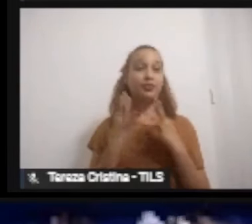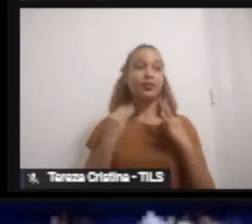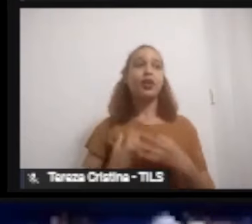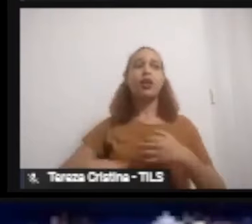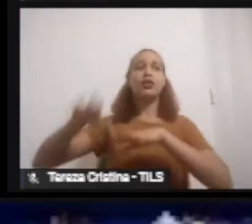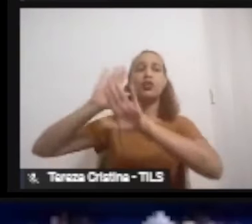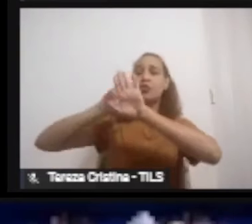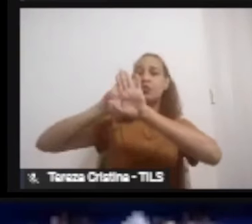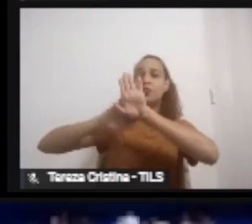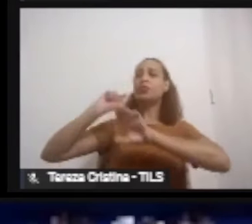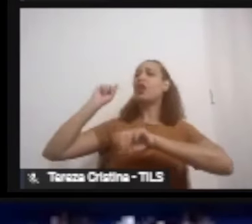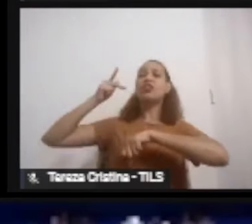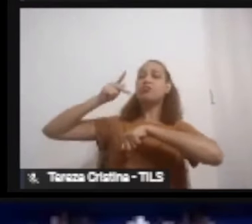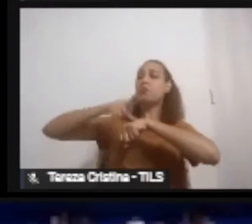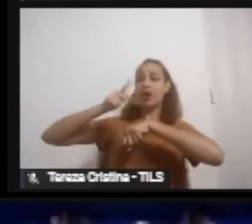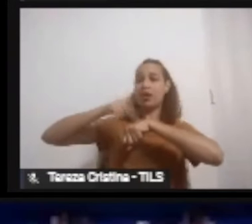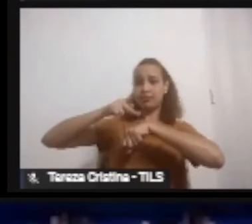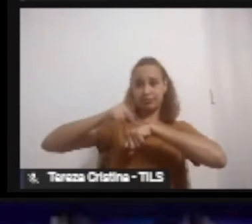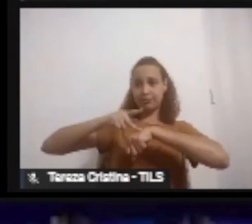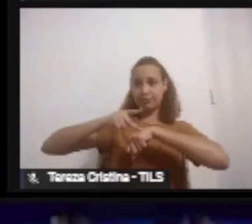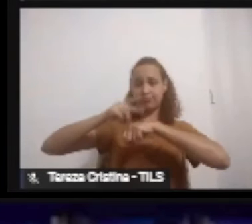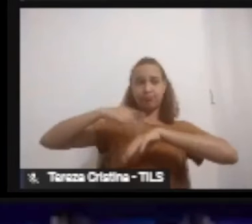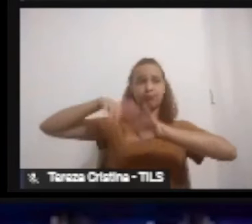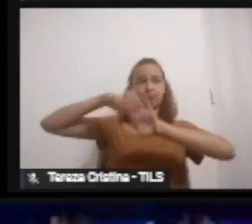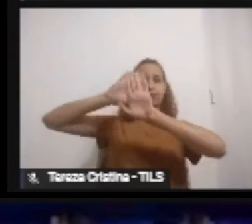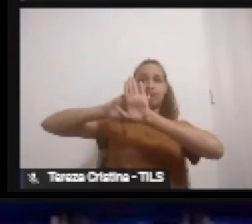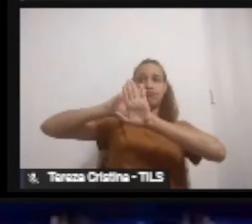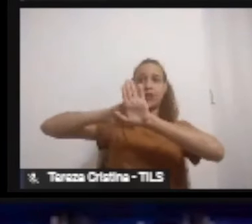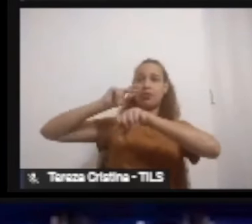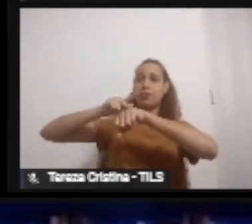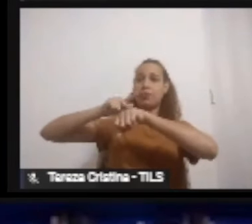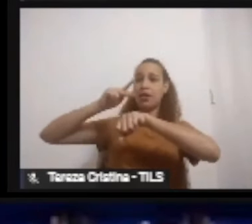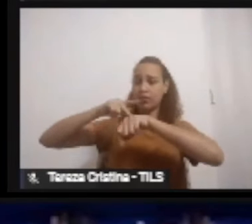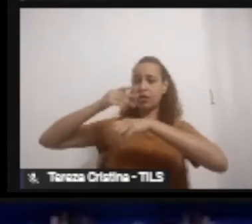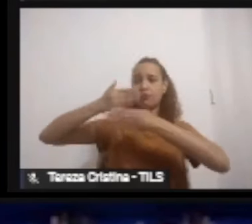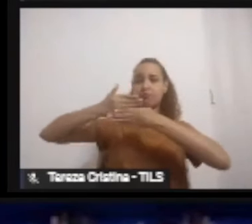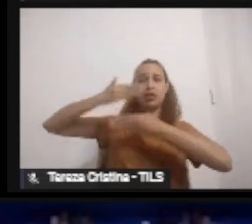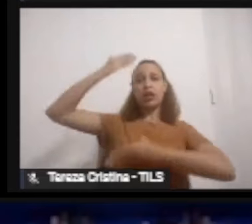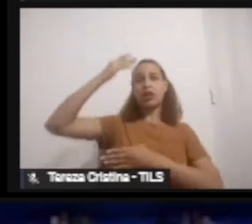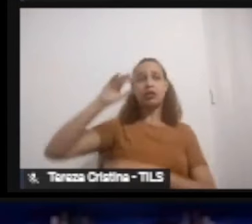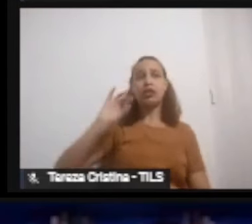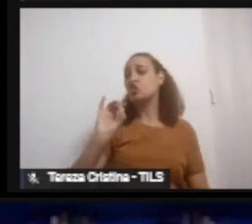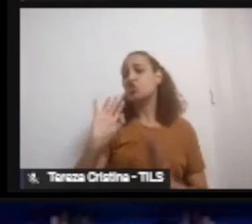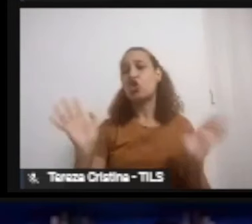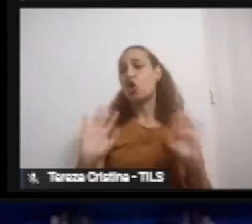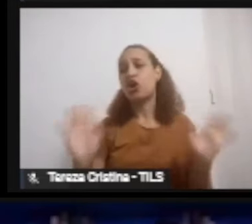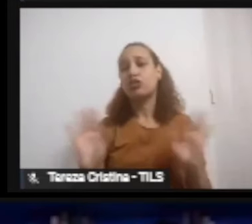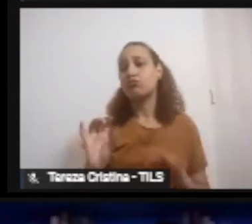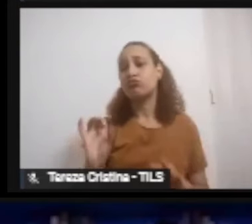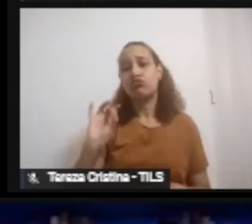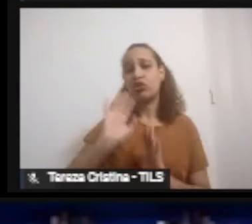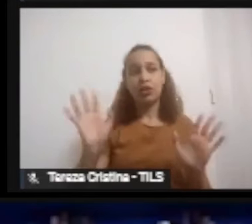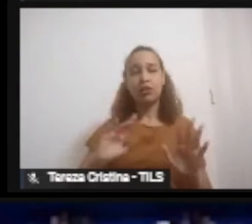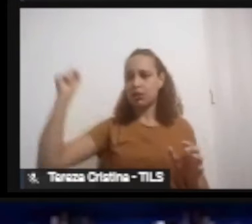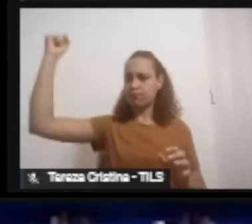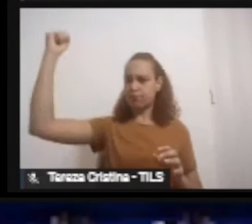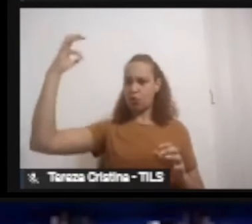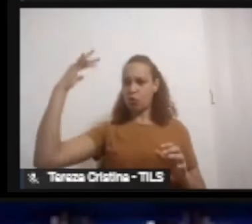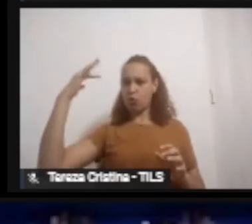fundo de pedra. É uma parede. E só tem isso aqui no fundo, está bem iluminado e a parede é